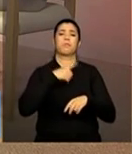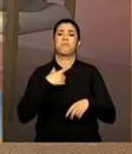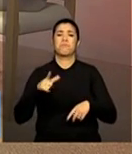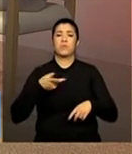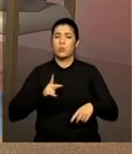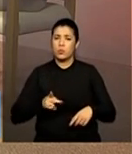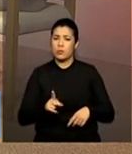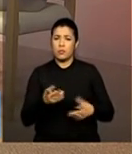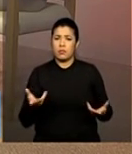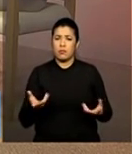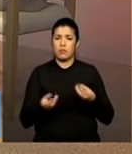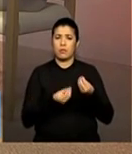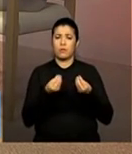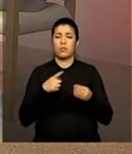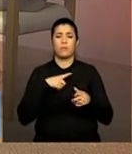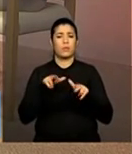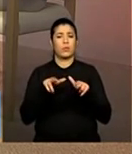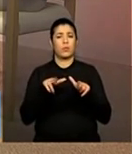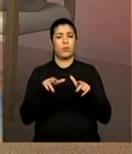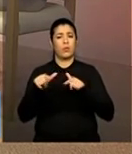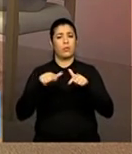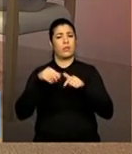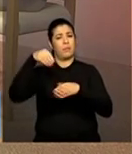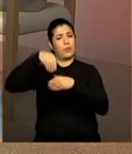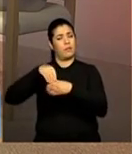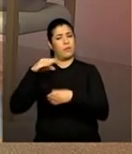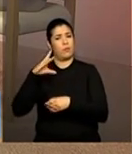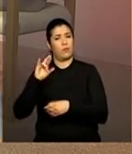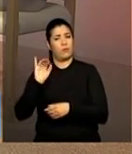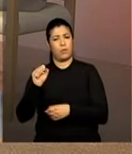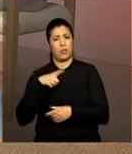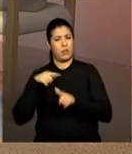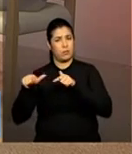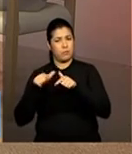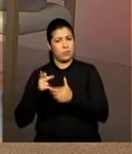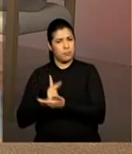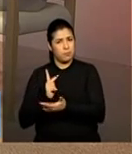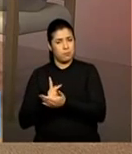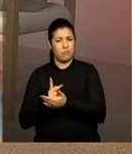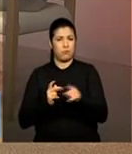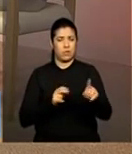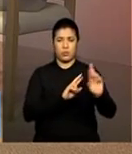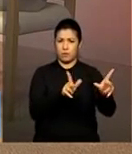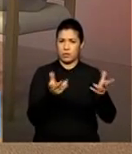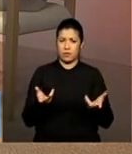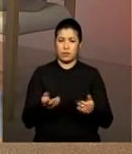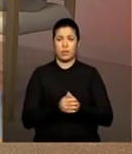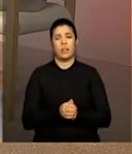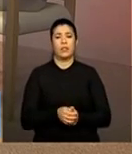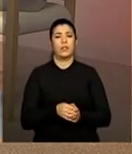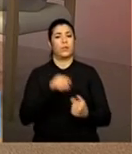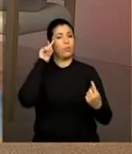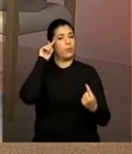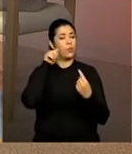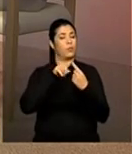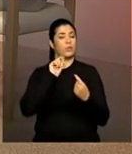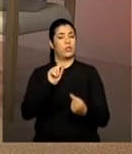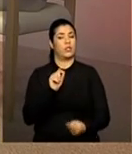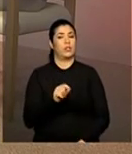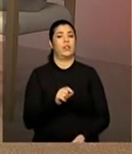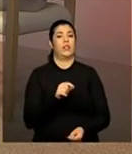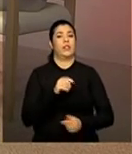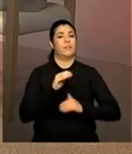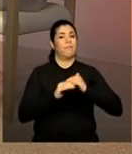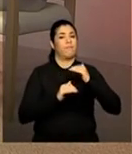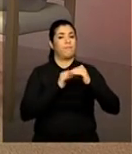continuidade que tem o trabalho fixo no crais né certamente eh a a perspectiva é de cada vez mais a